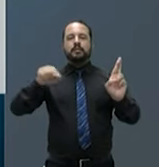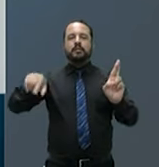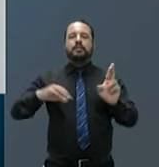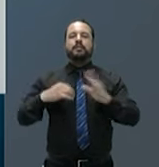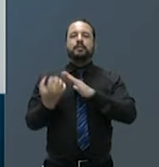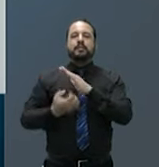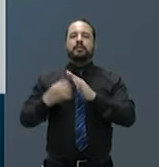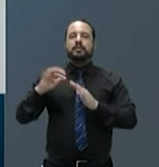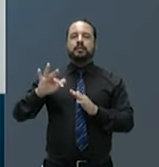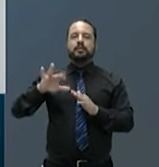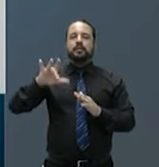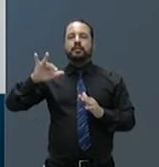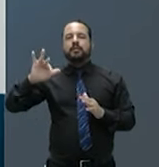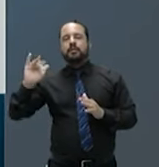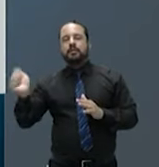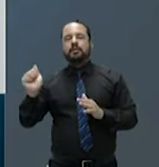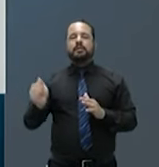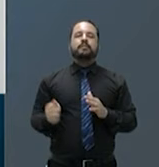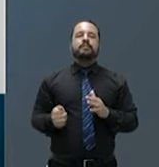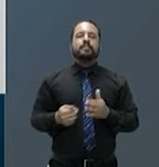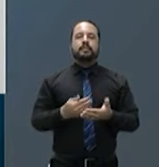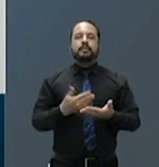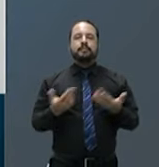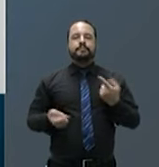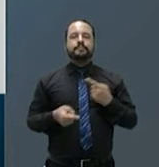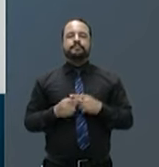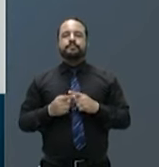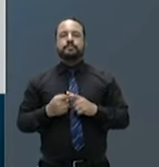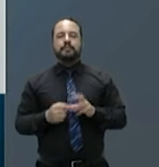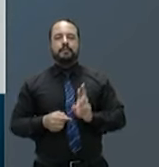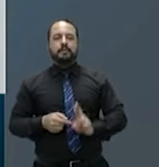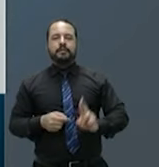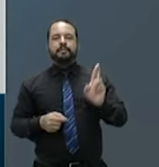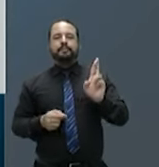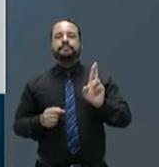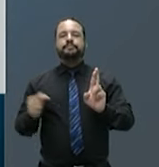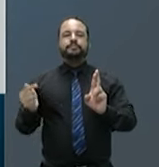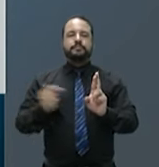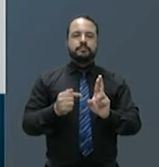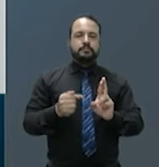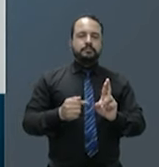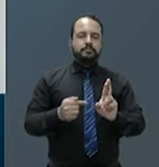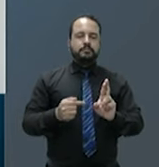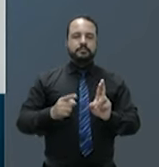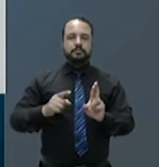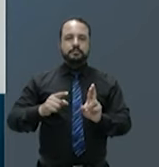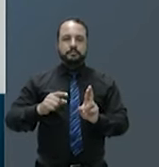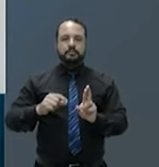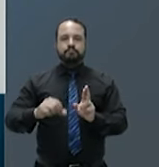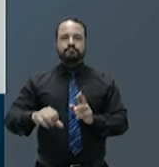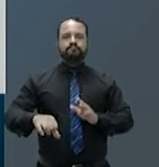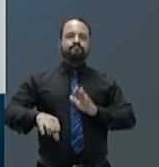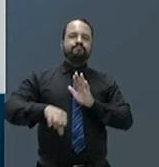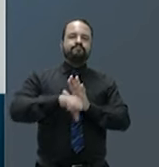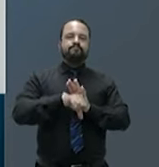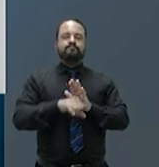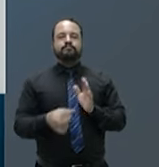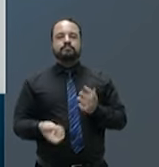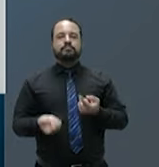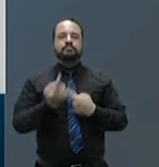no referido litígio, por haver o reconhecimento da vacância de seu comando e da ilegalidade da assembleia